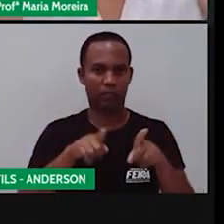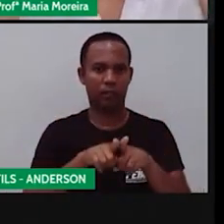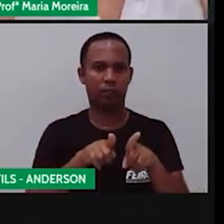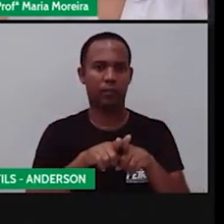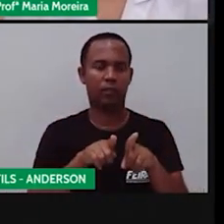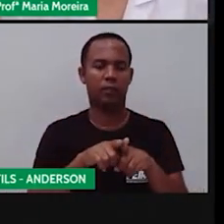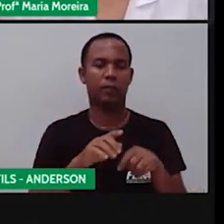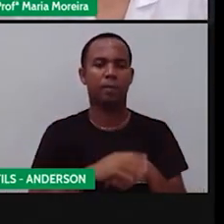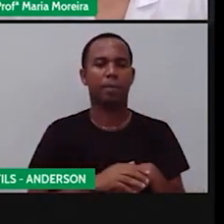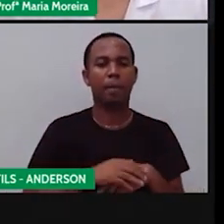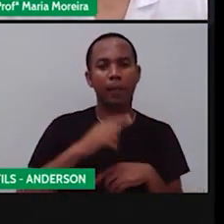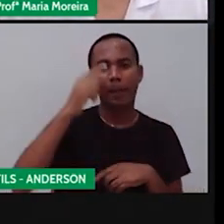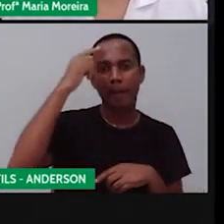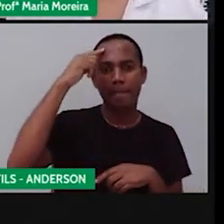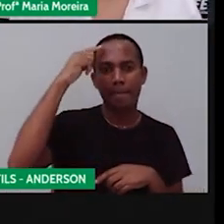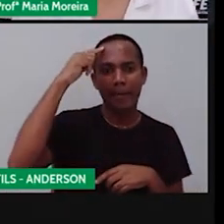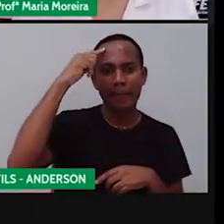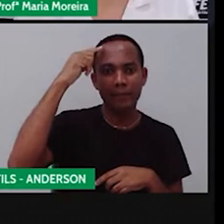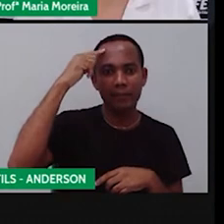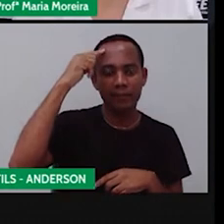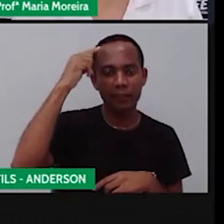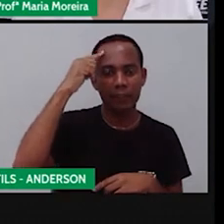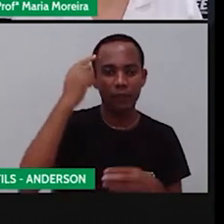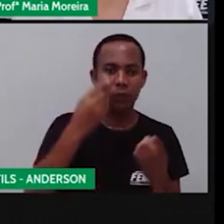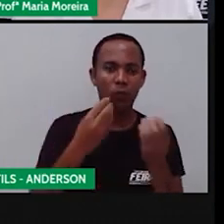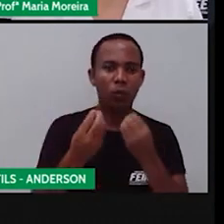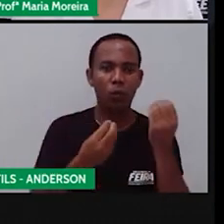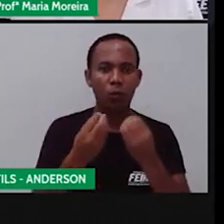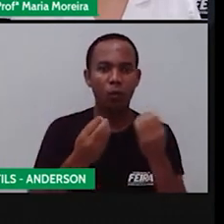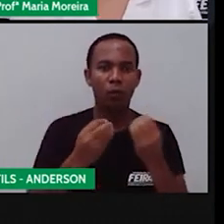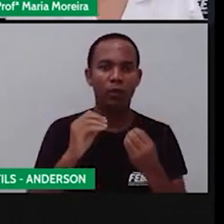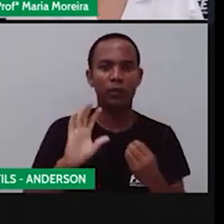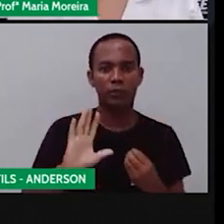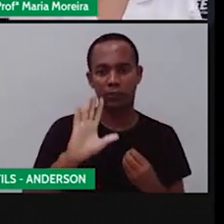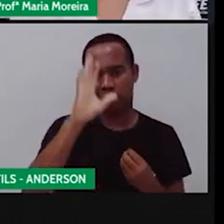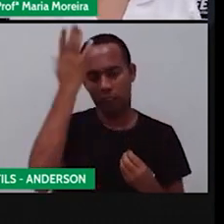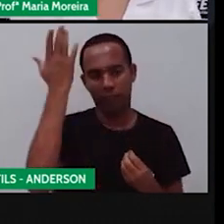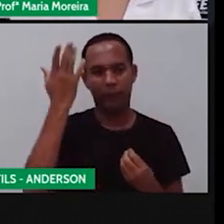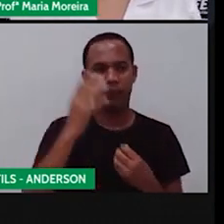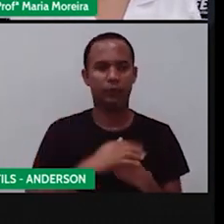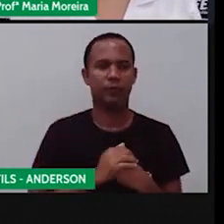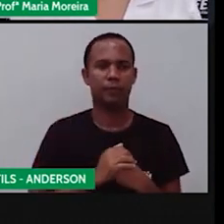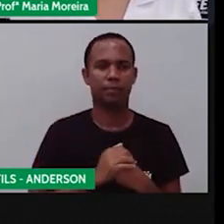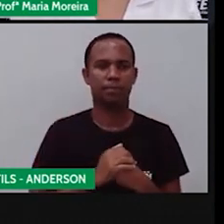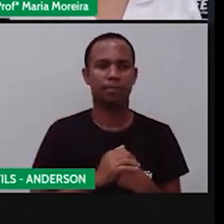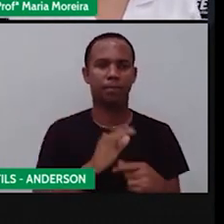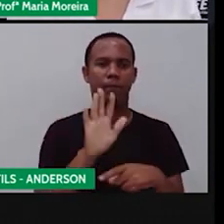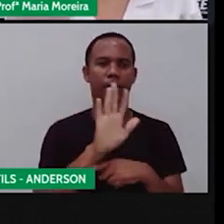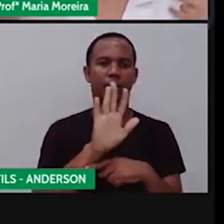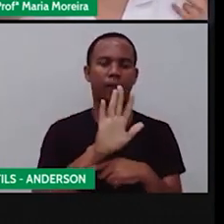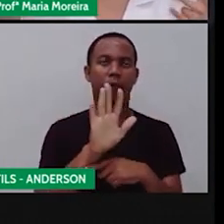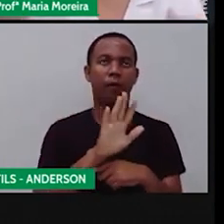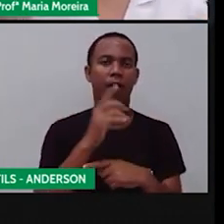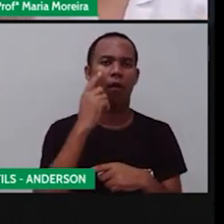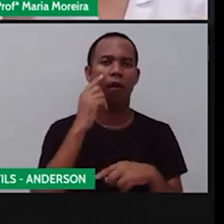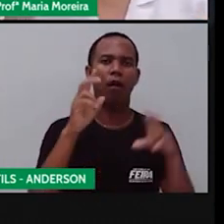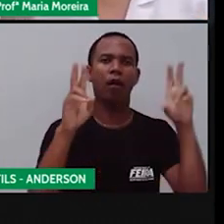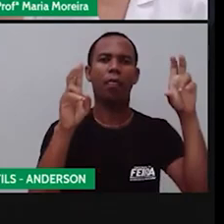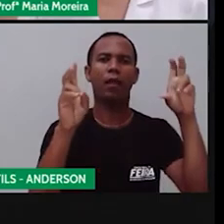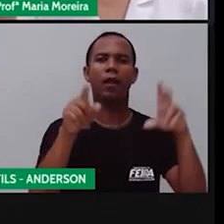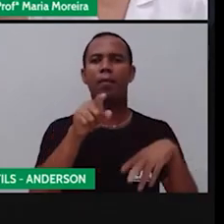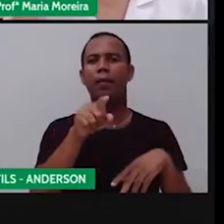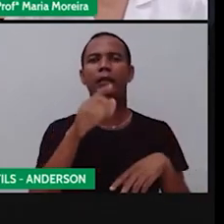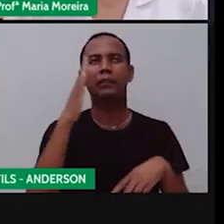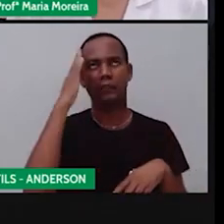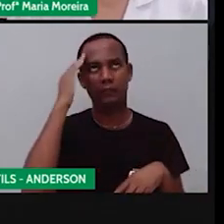quê? Imaginando sobre o que vai acontecer. Quando a Pró coloca o título do slide, você não já fica imaginando, olha,